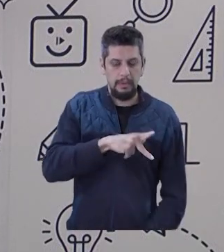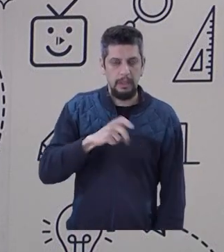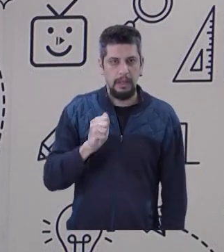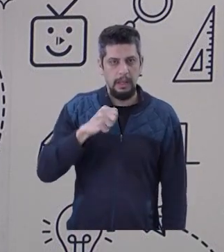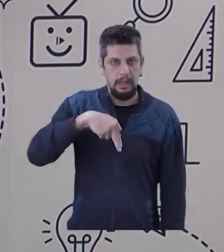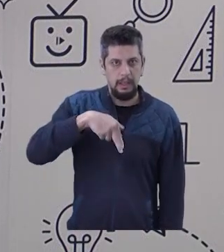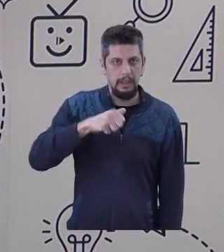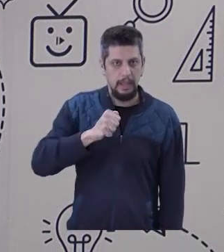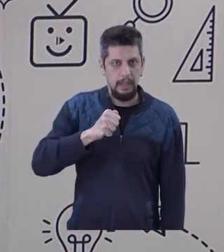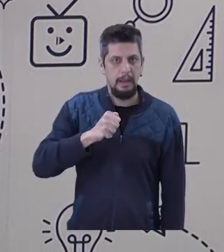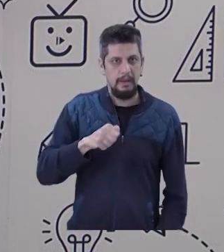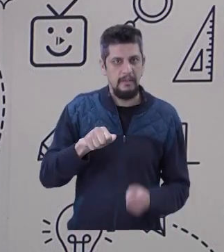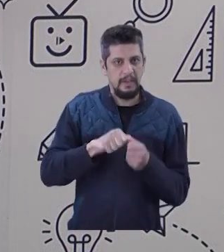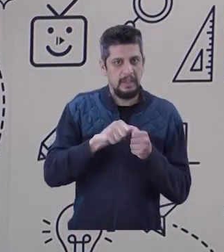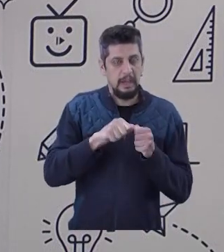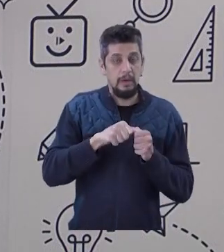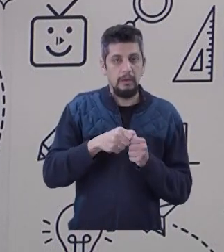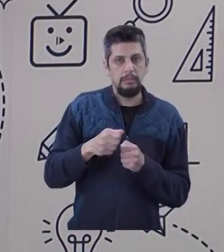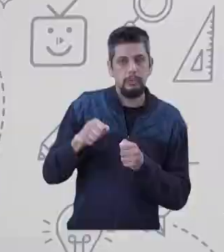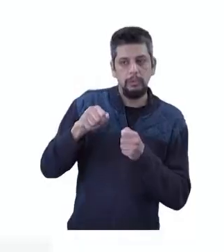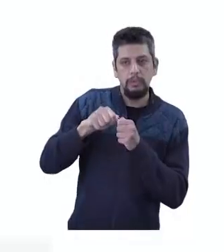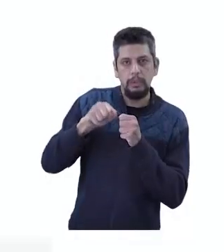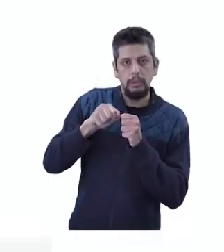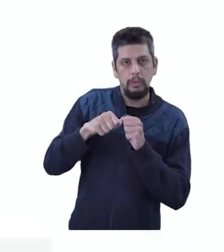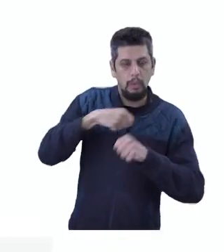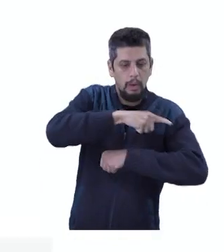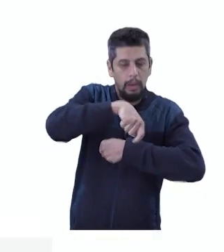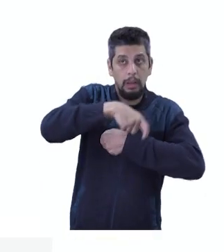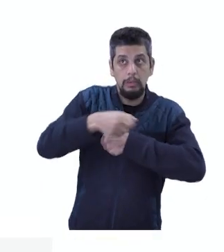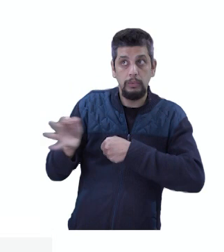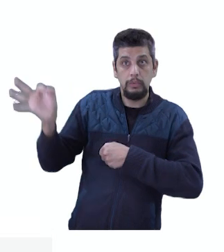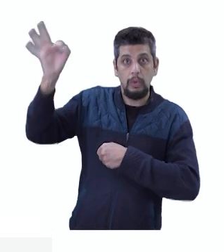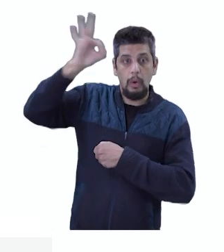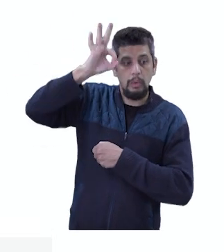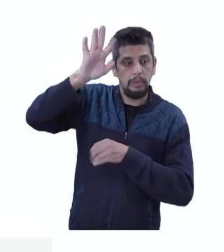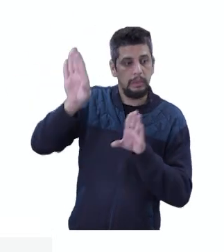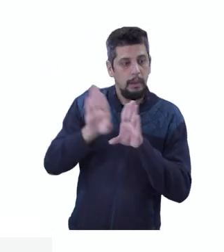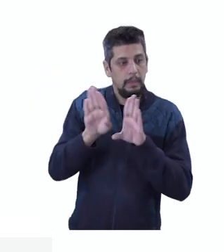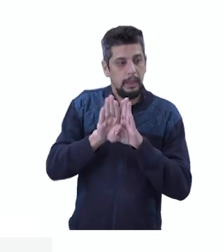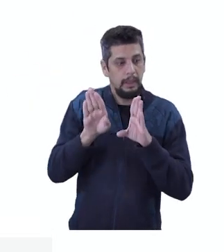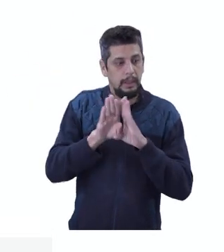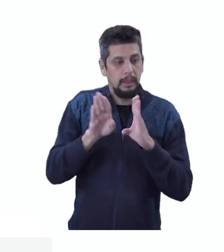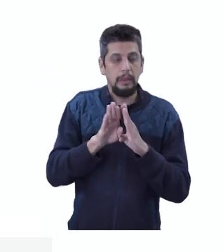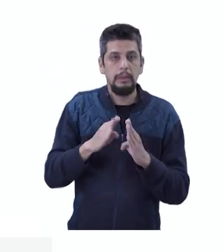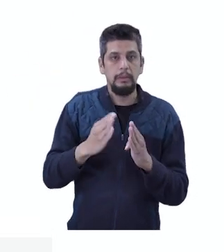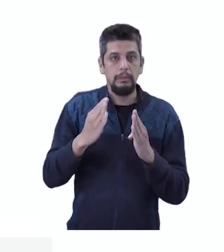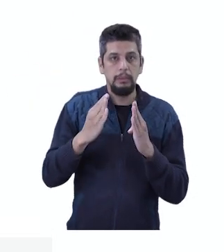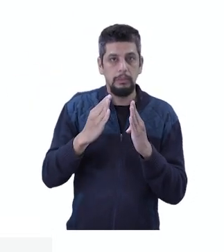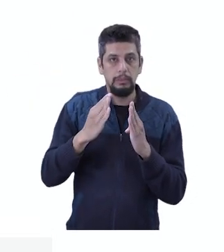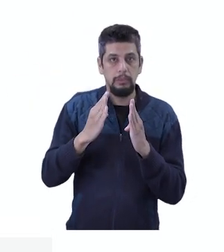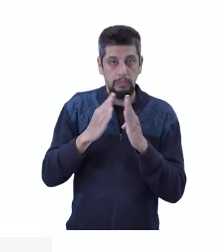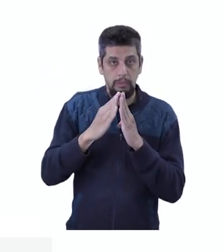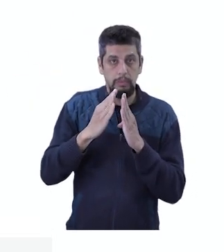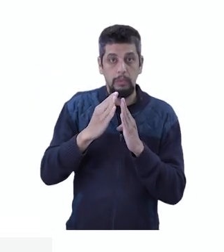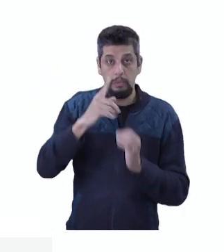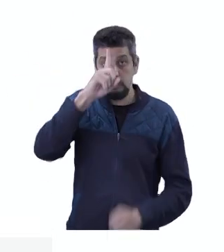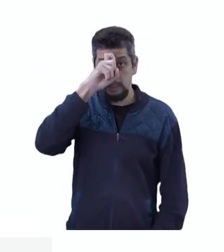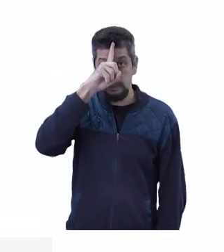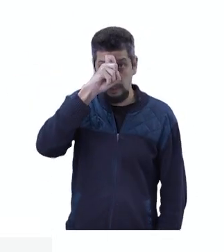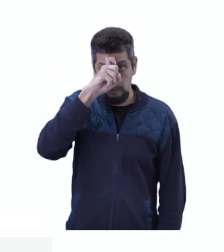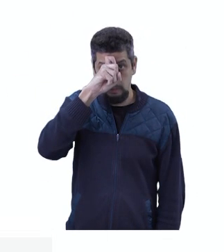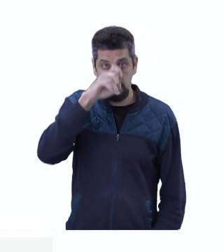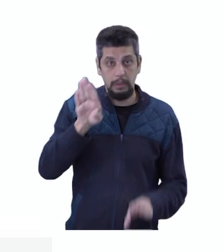crianças construir o relógio de sol. O relógio que fica na Santa Casa, ali na Praça Rui